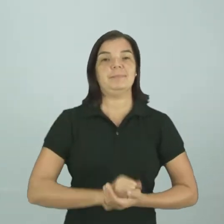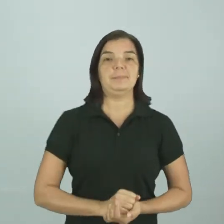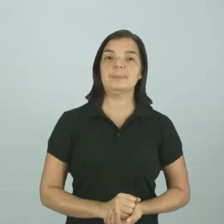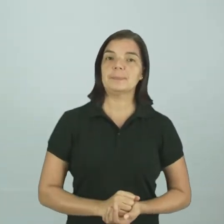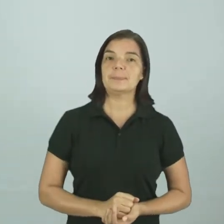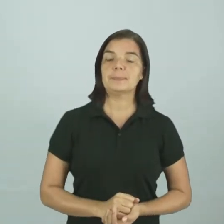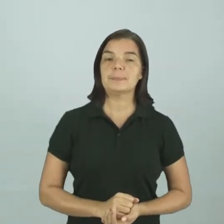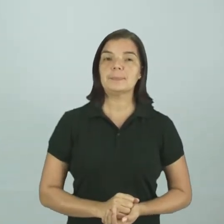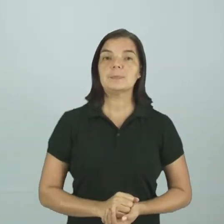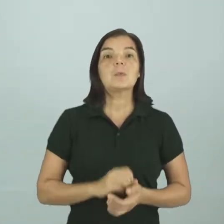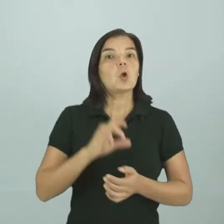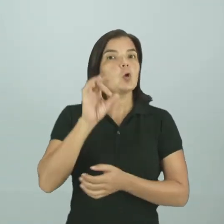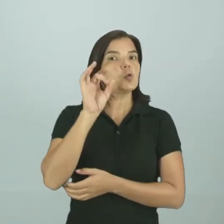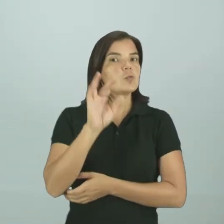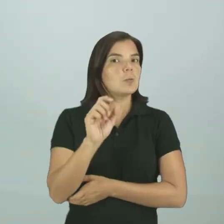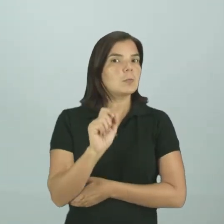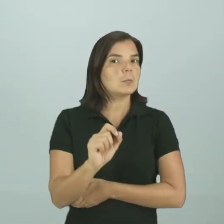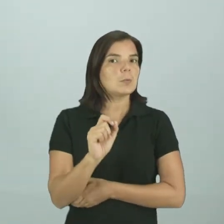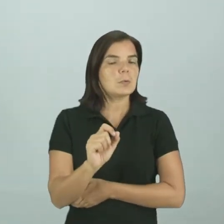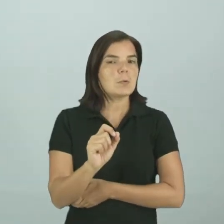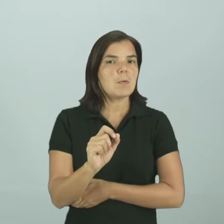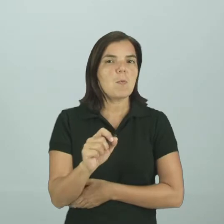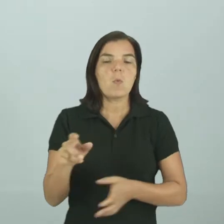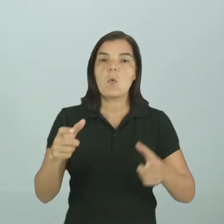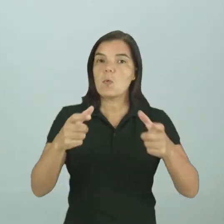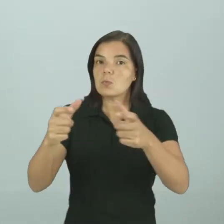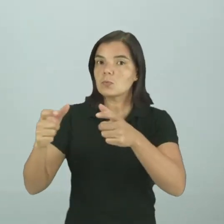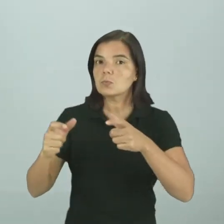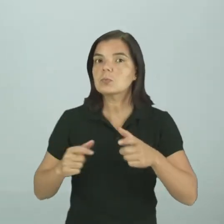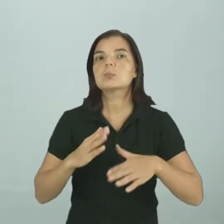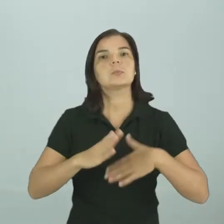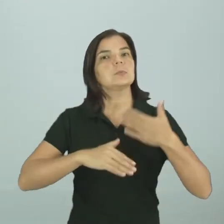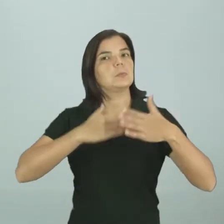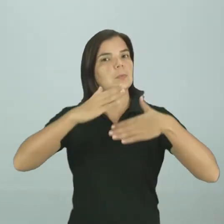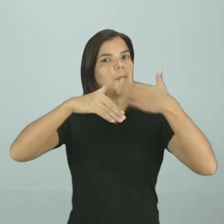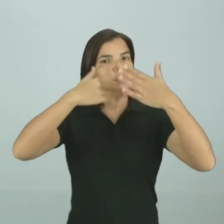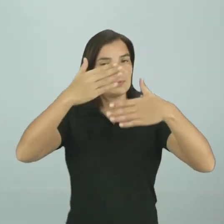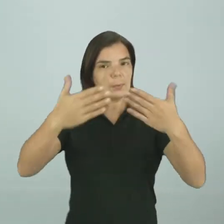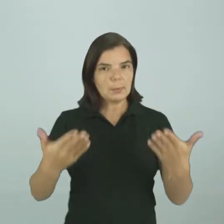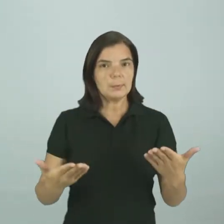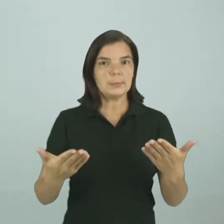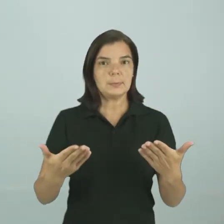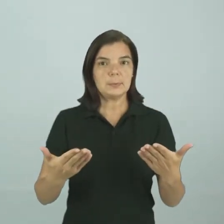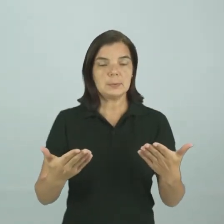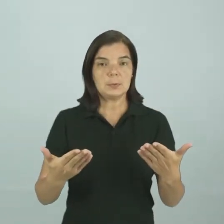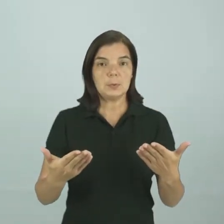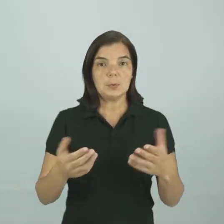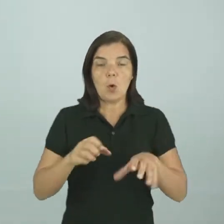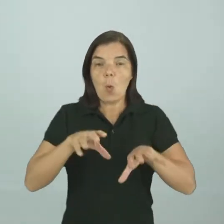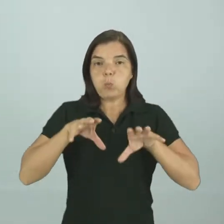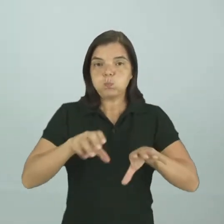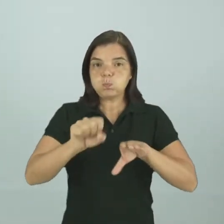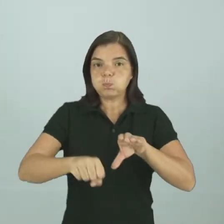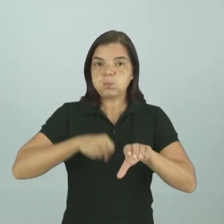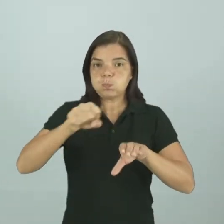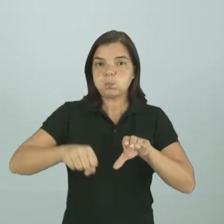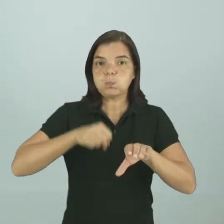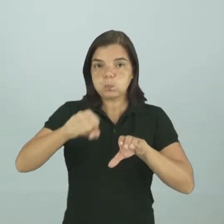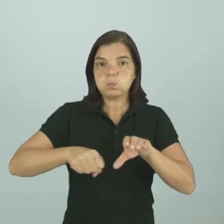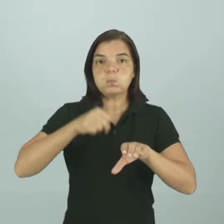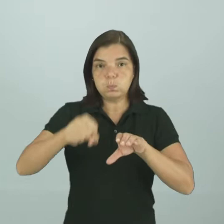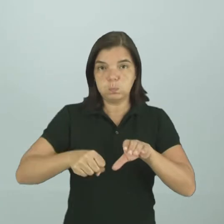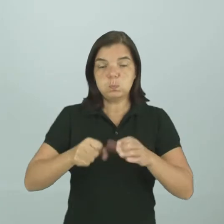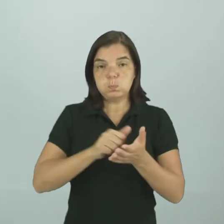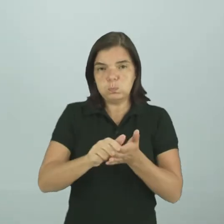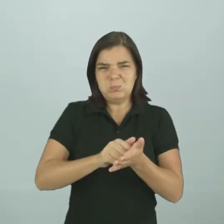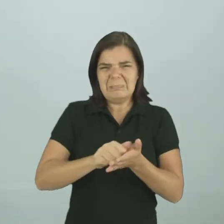Bolívia. Só que, como é que a região começou a se desenvolver dentro da borracha